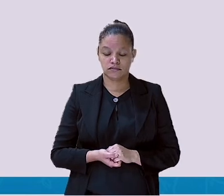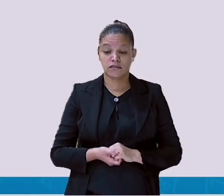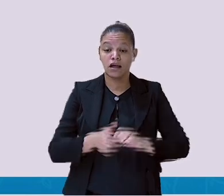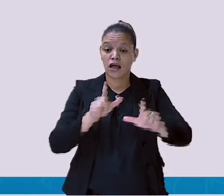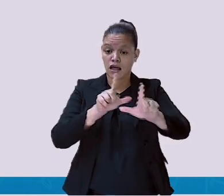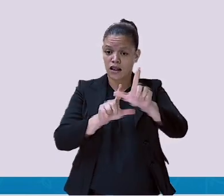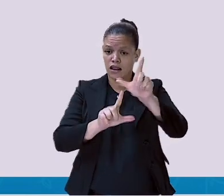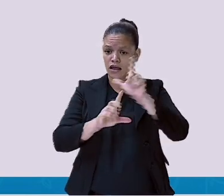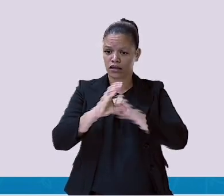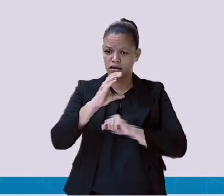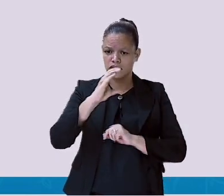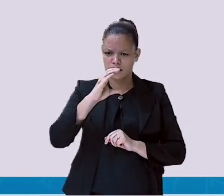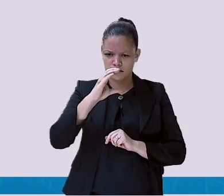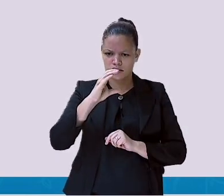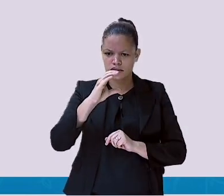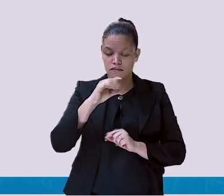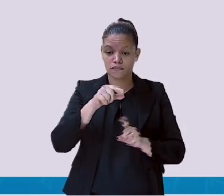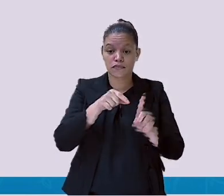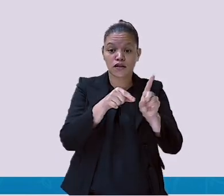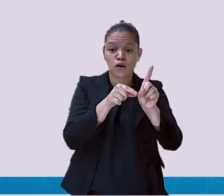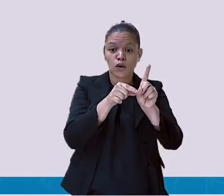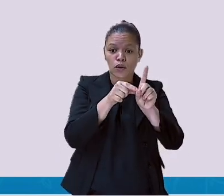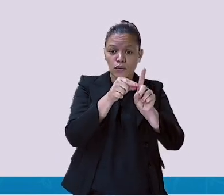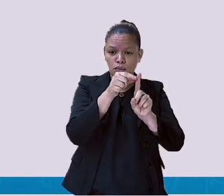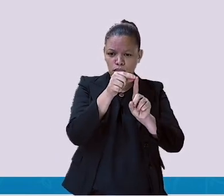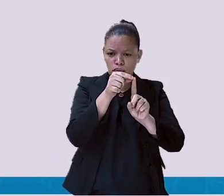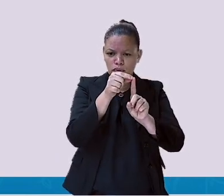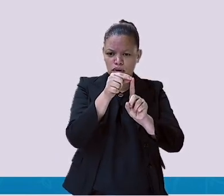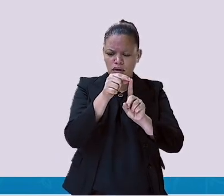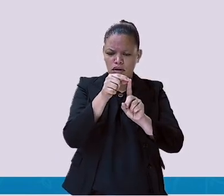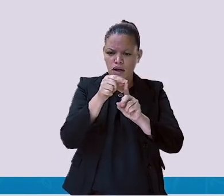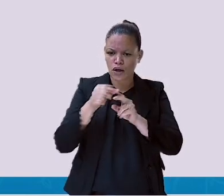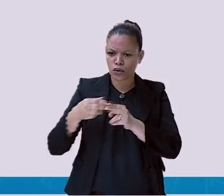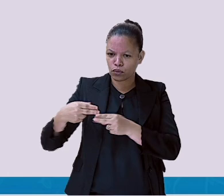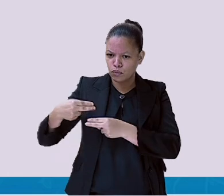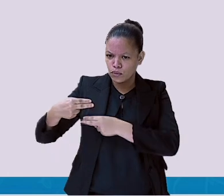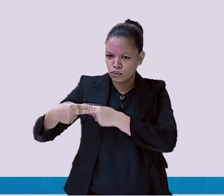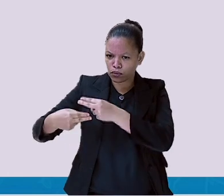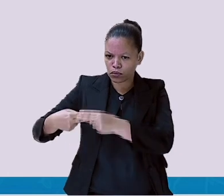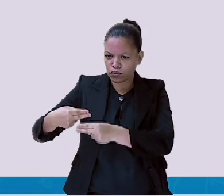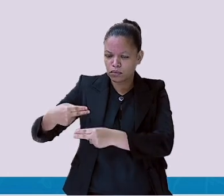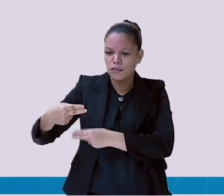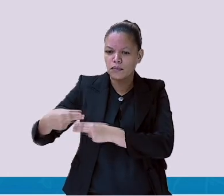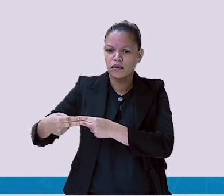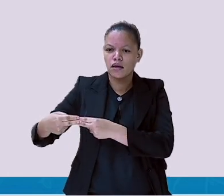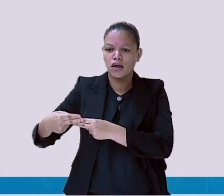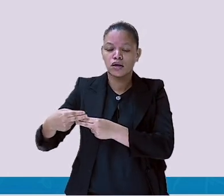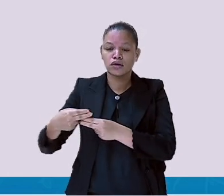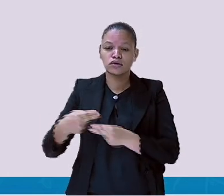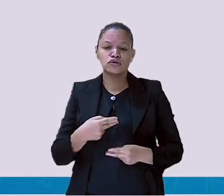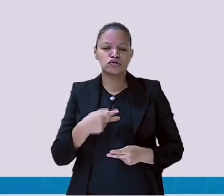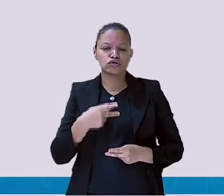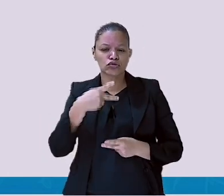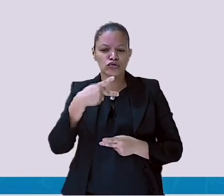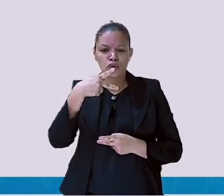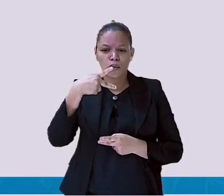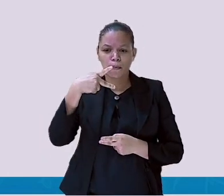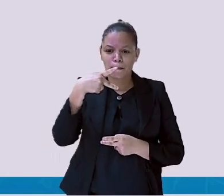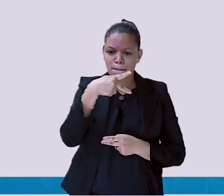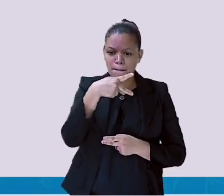Letra C. Unidade imediatamente maior que o metro, tá? A unidade que